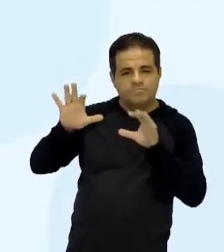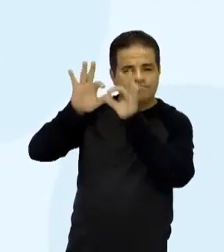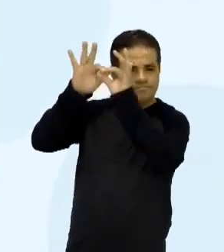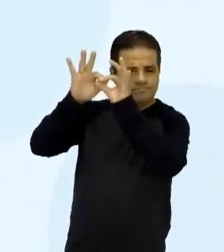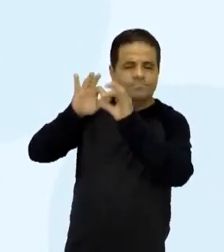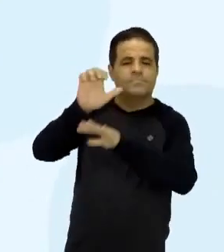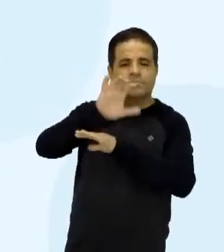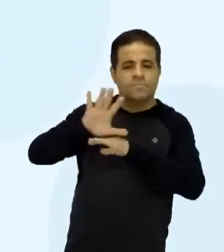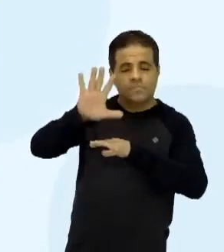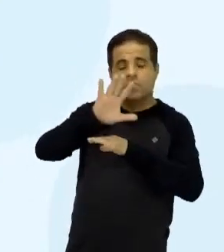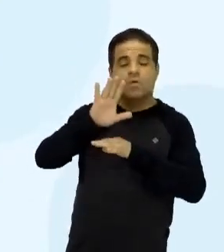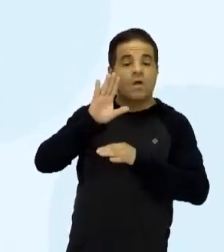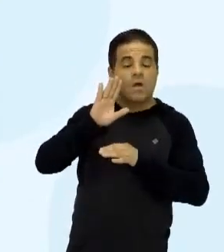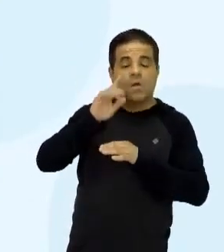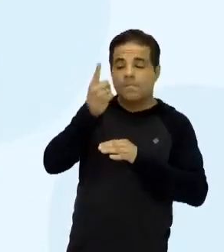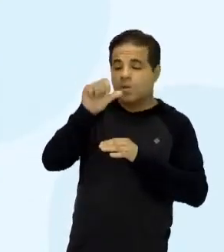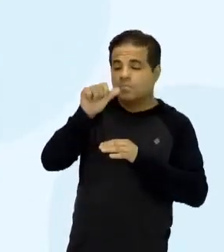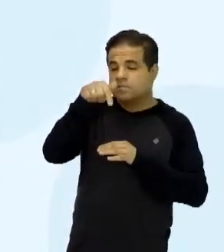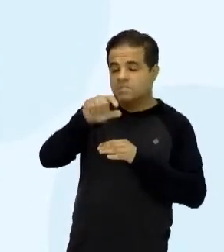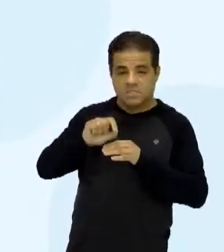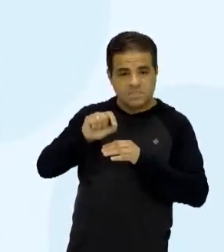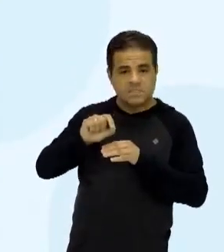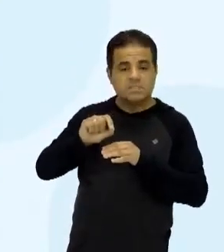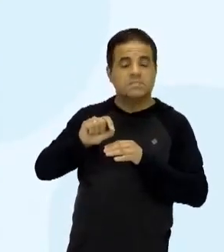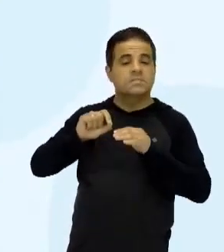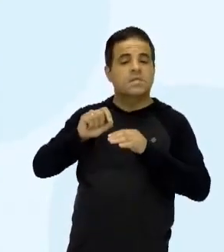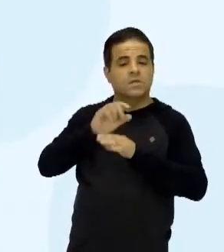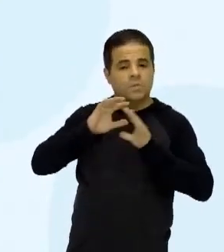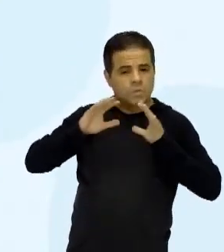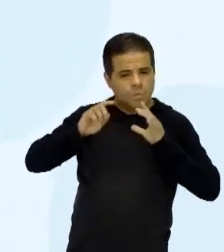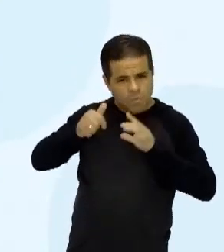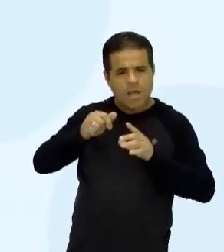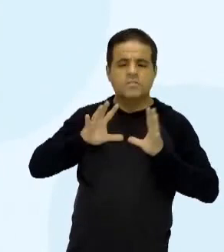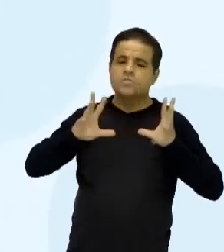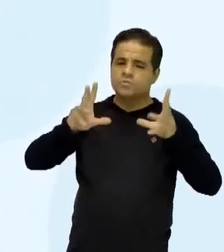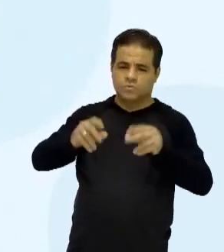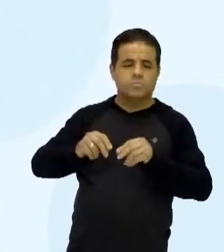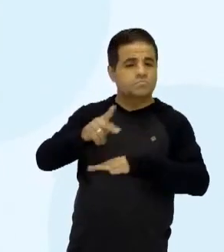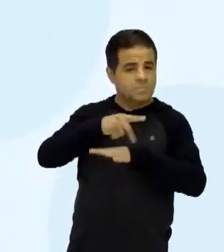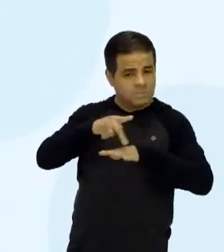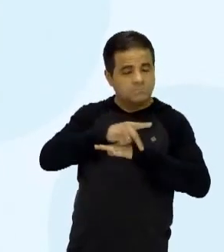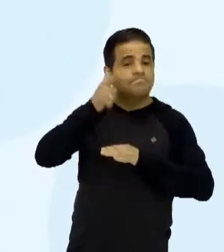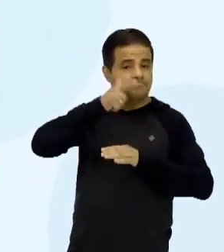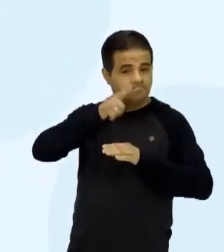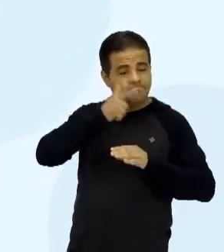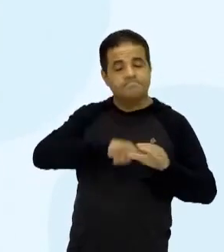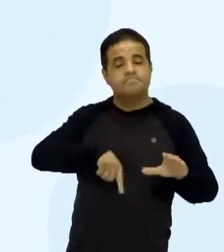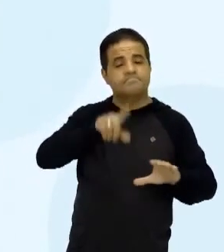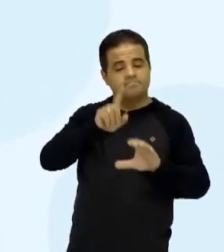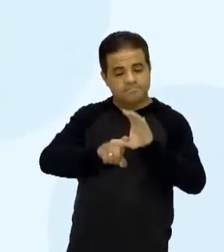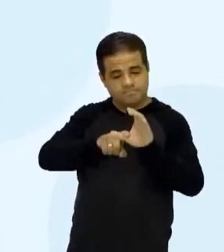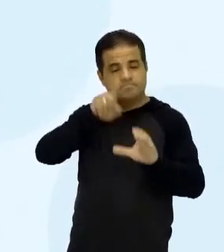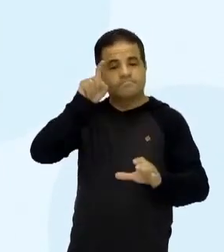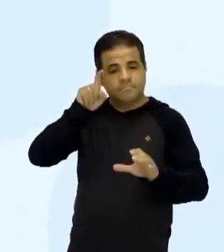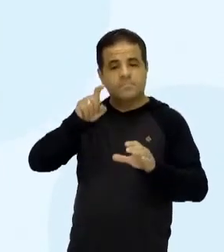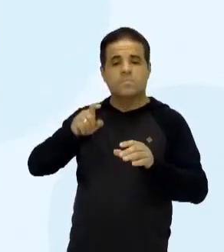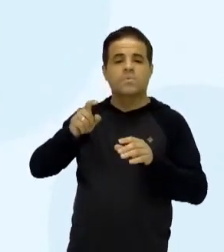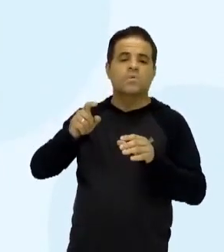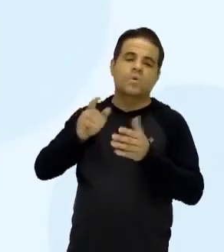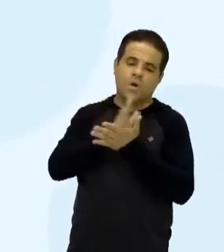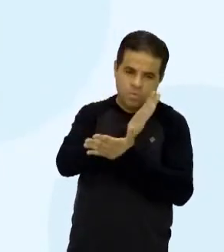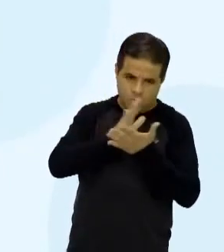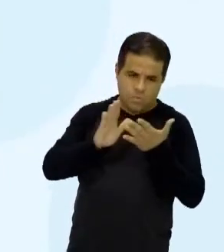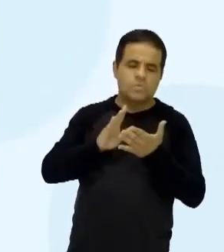que já na década de 70, praticamente todos os países já se tornaram aí independentes, né? Os últimos aí são